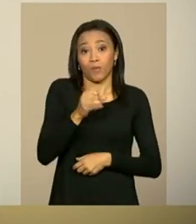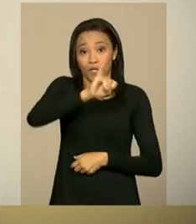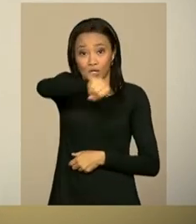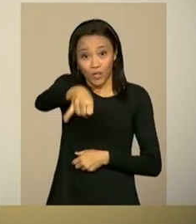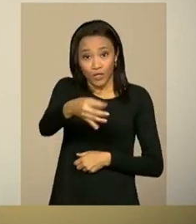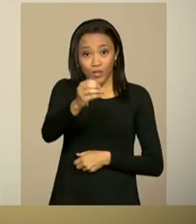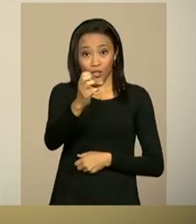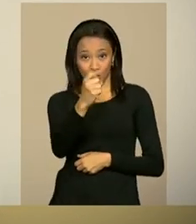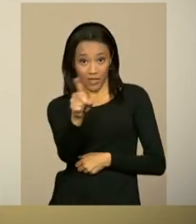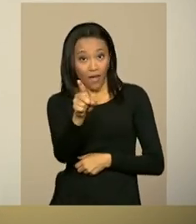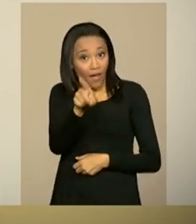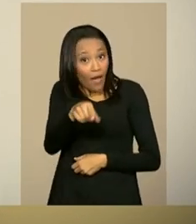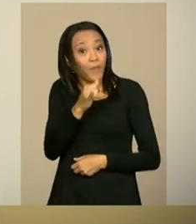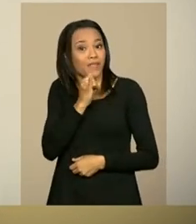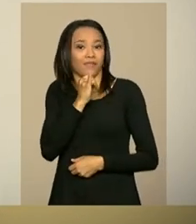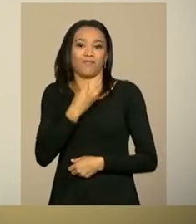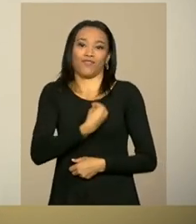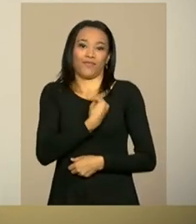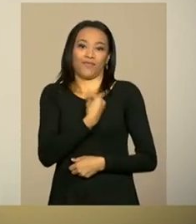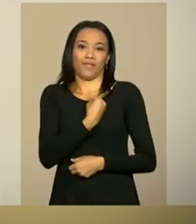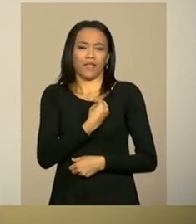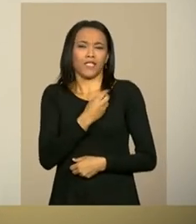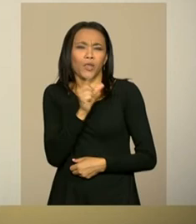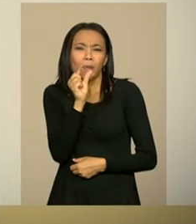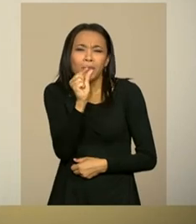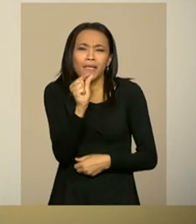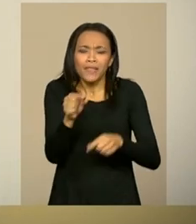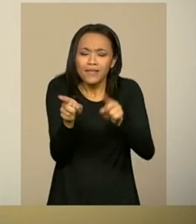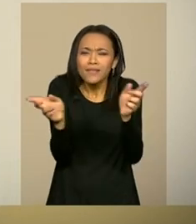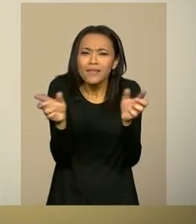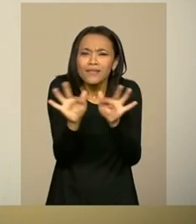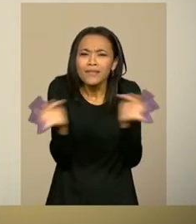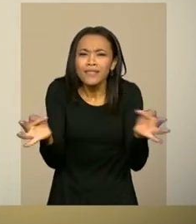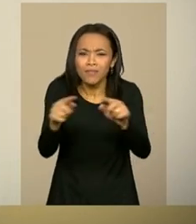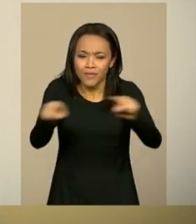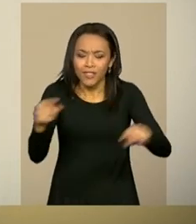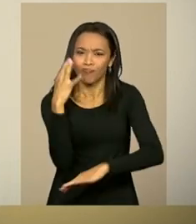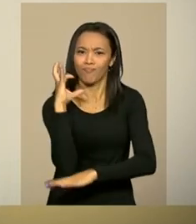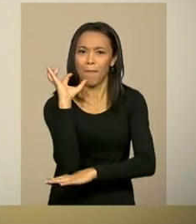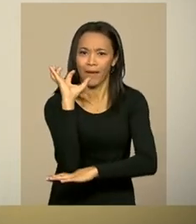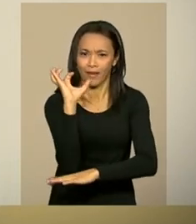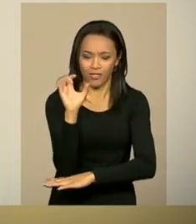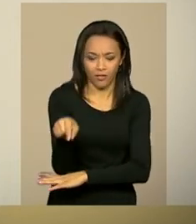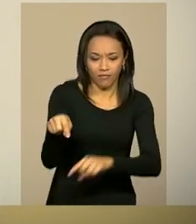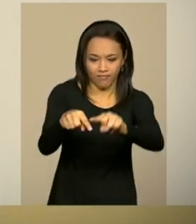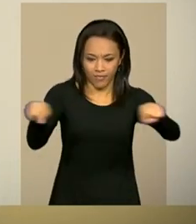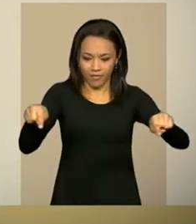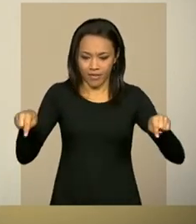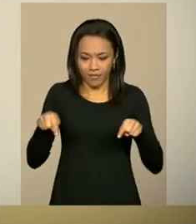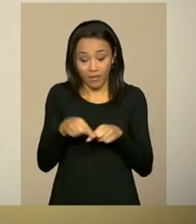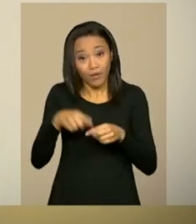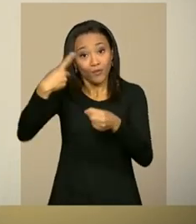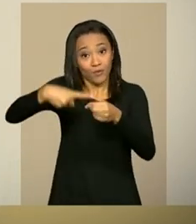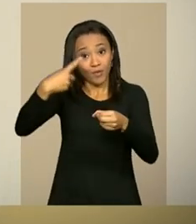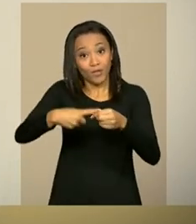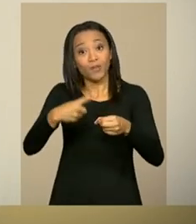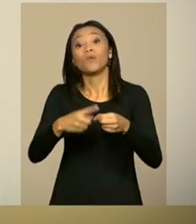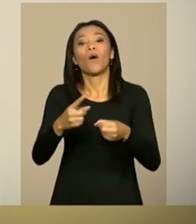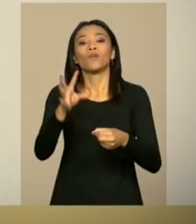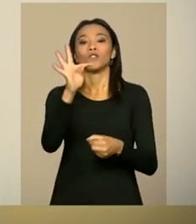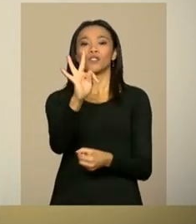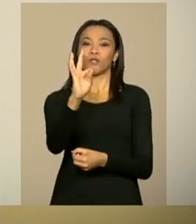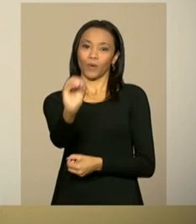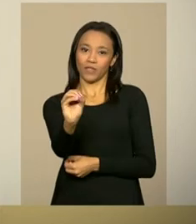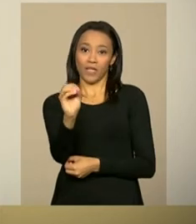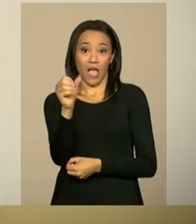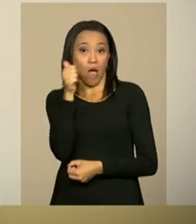é um exemplo o José Carlos tinha uma pequena plantação de abacaxi lá em Araguatins no Tocantins ele e